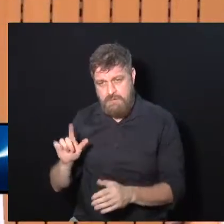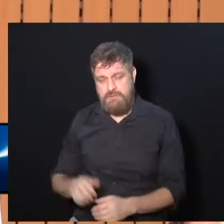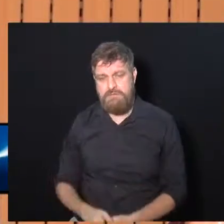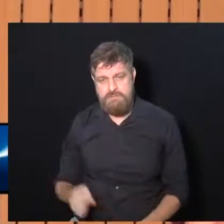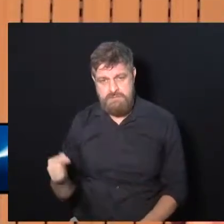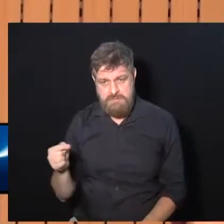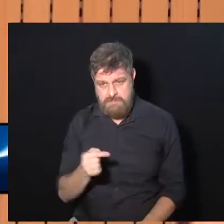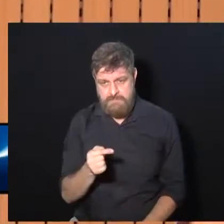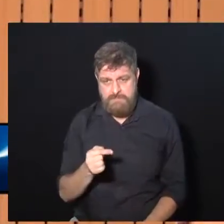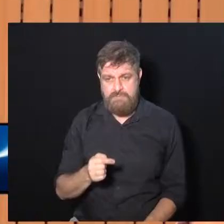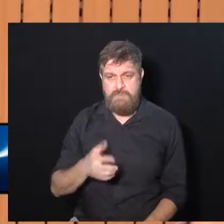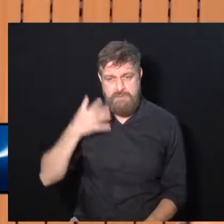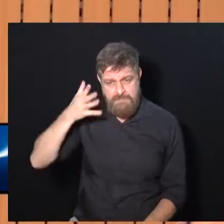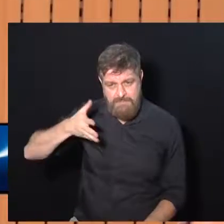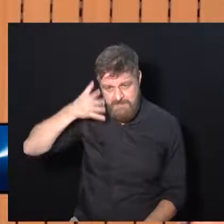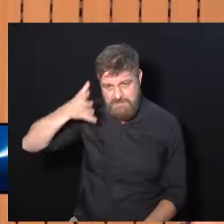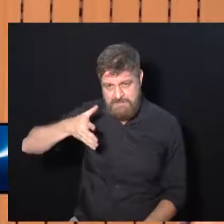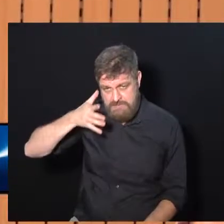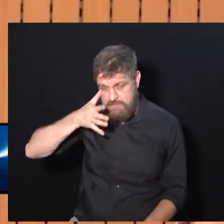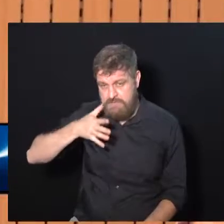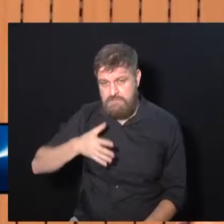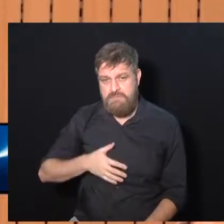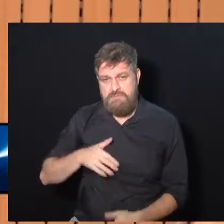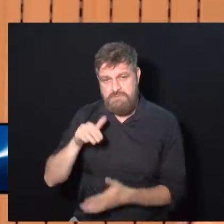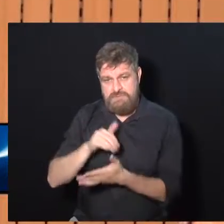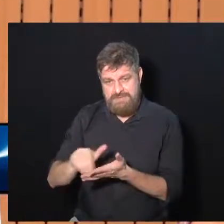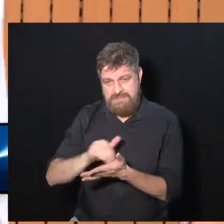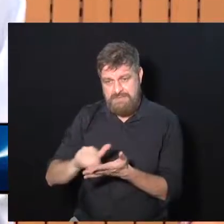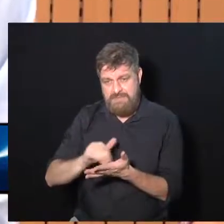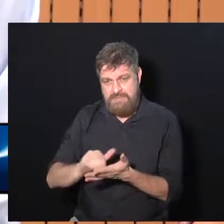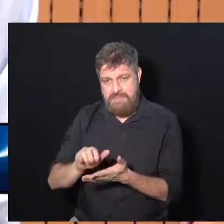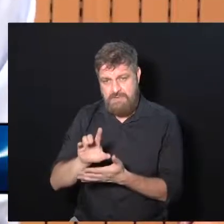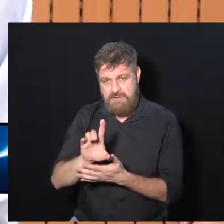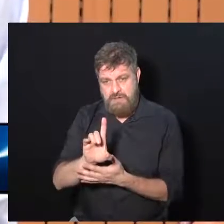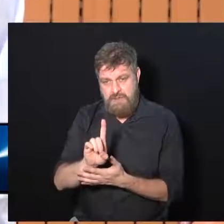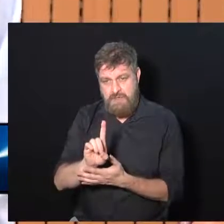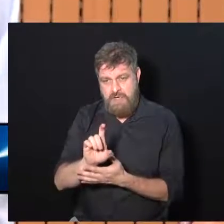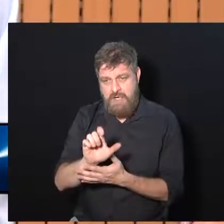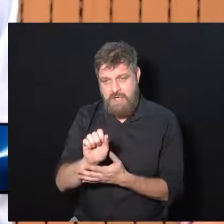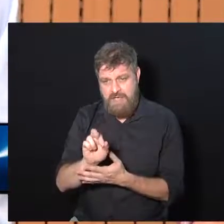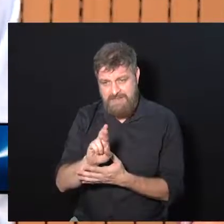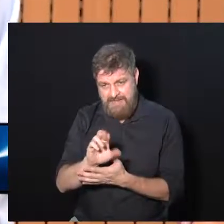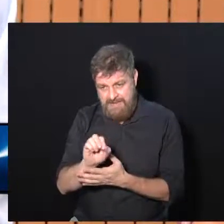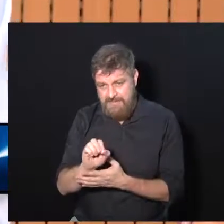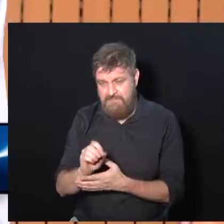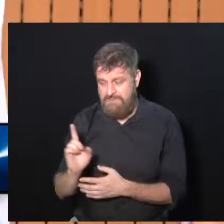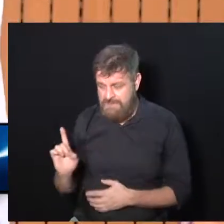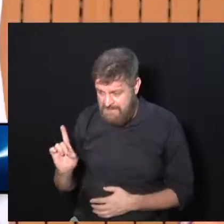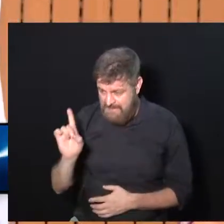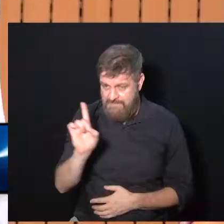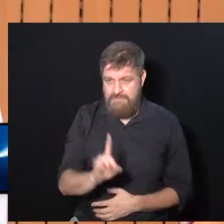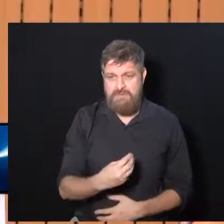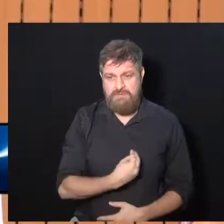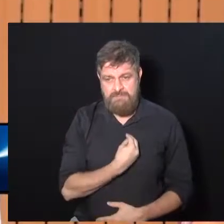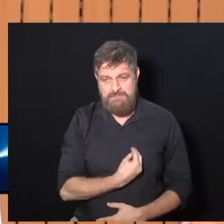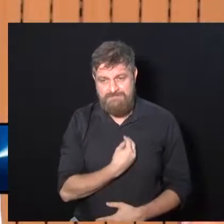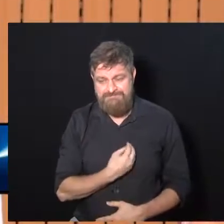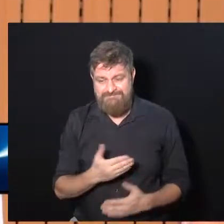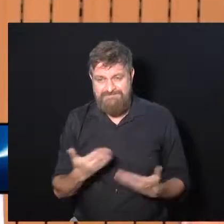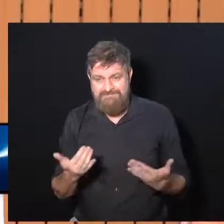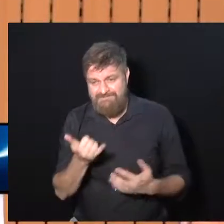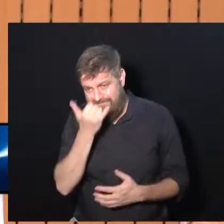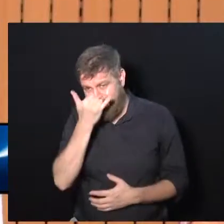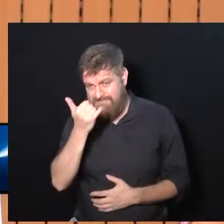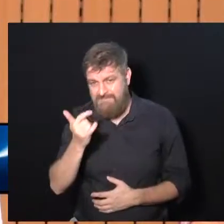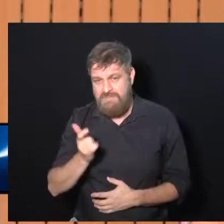a Érica, o nosso secretário e ex-vereador Dário Saad, ele tem um compromisso, ele veio aqui para prestigiar, mas a